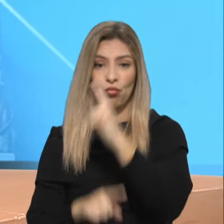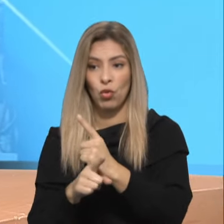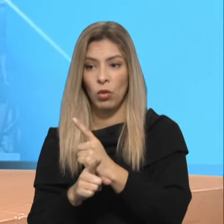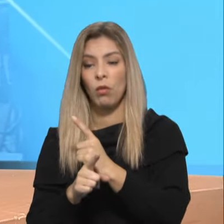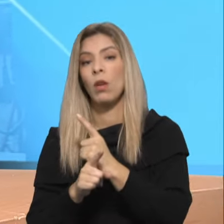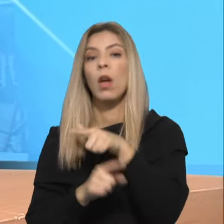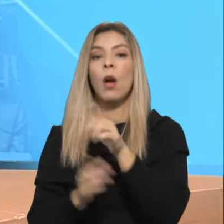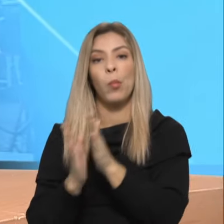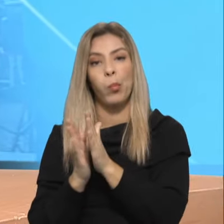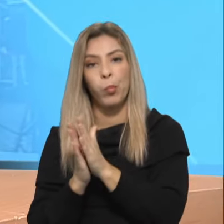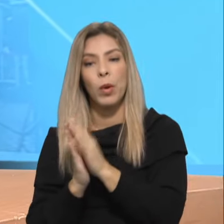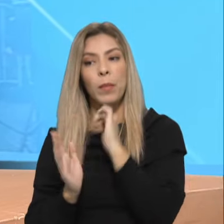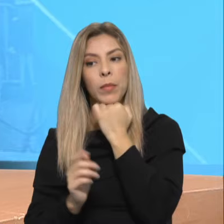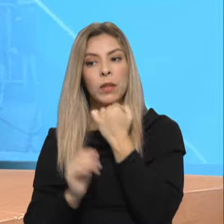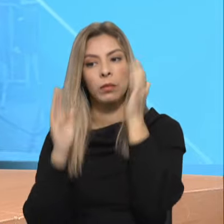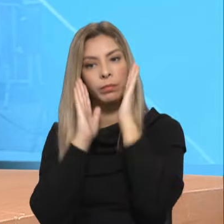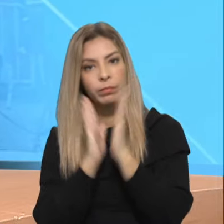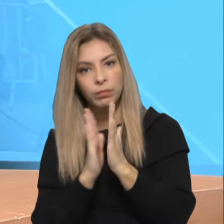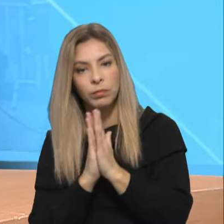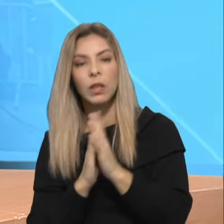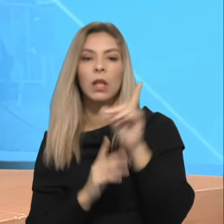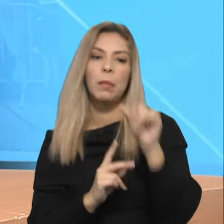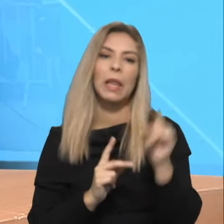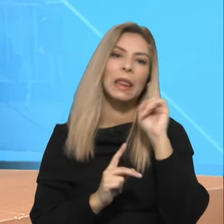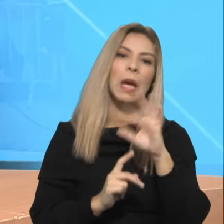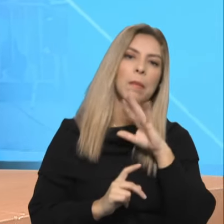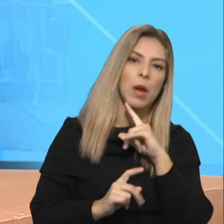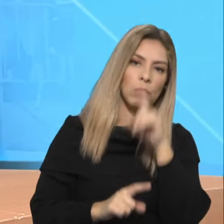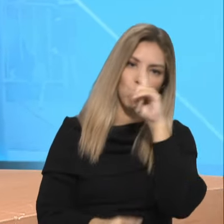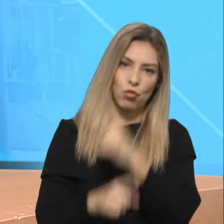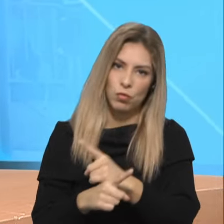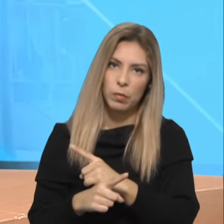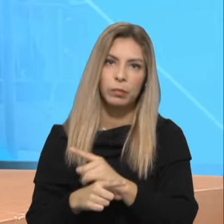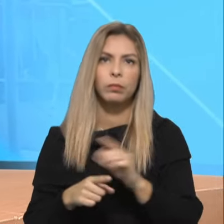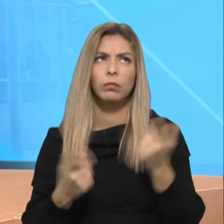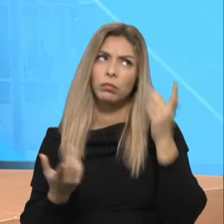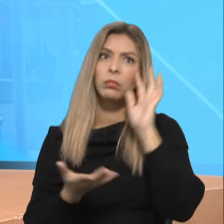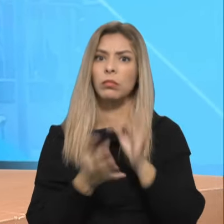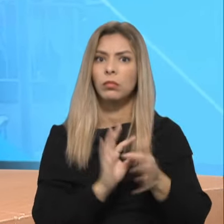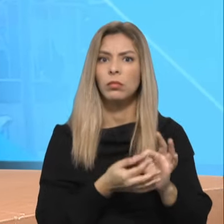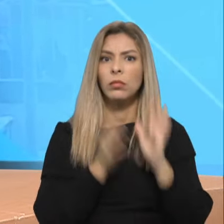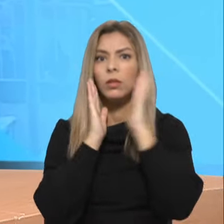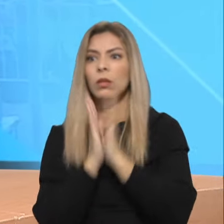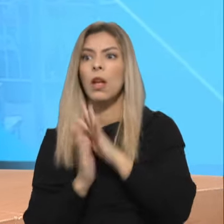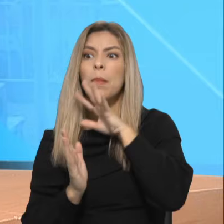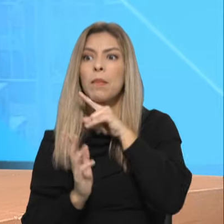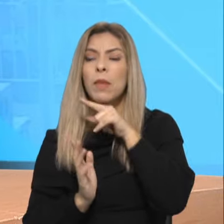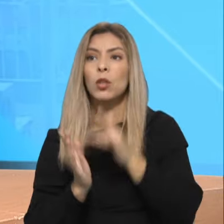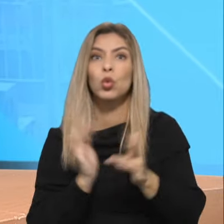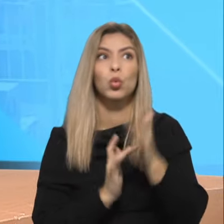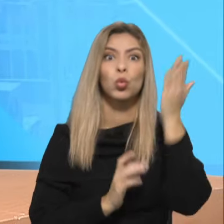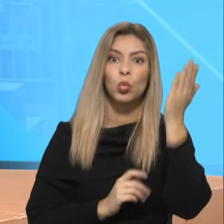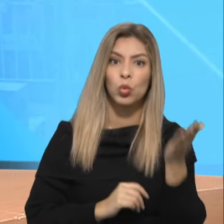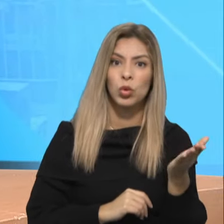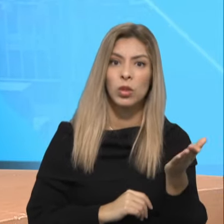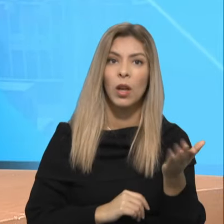do dogma e do mistério de Maria Imaculada com o Dia da Mãe. Fazia bastante sentido, porque, de facto, sendo Maria a mãe de Cristo, na ordem da fé,